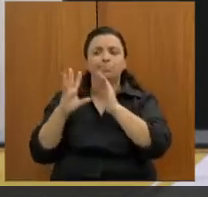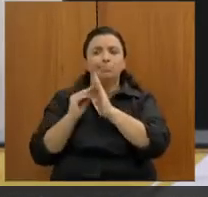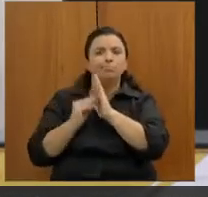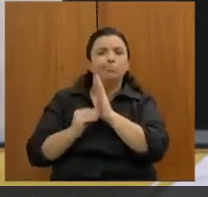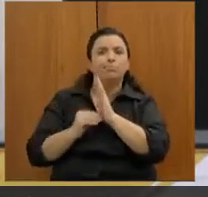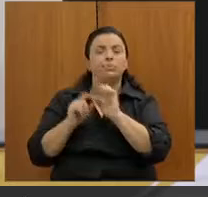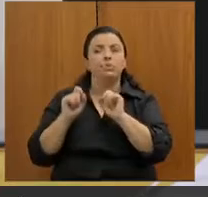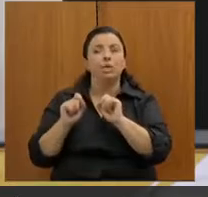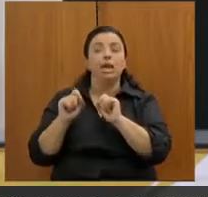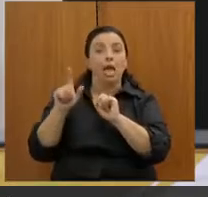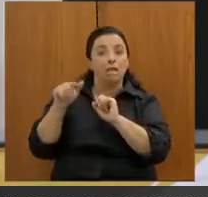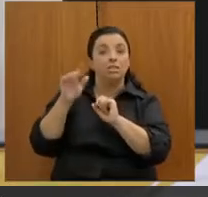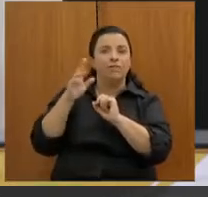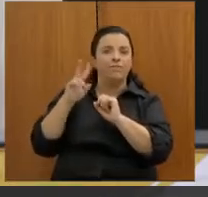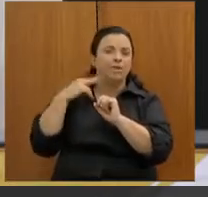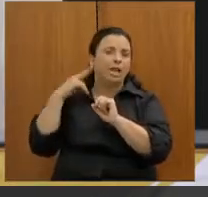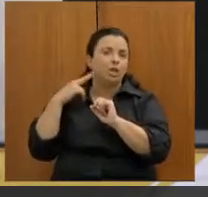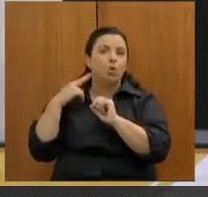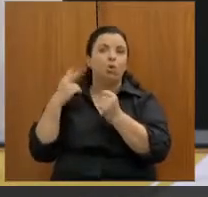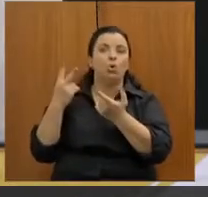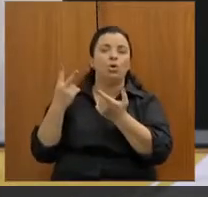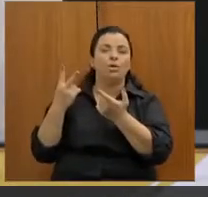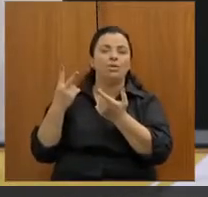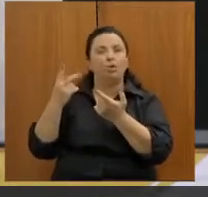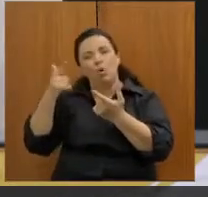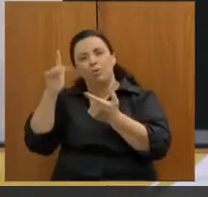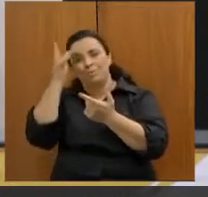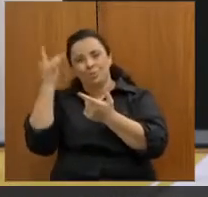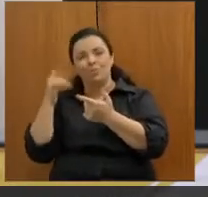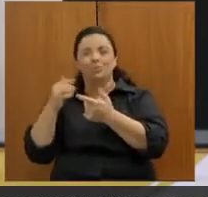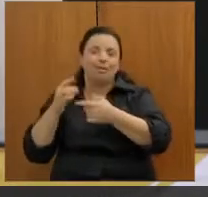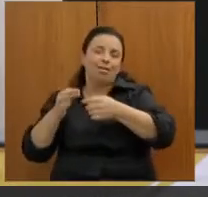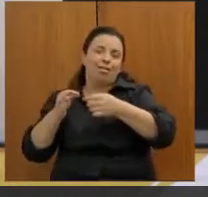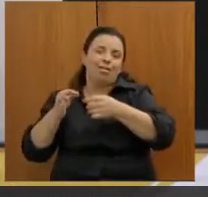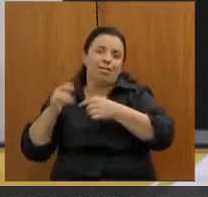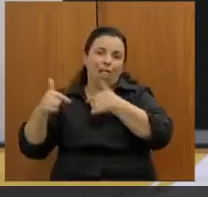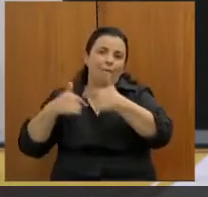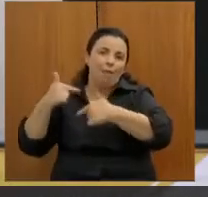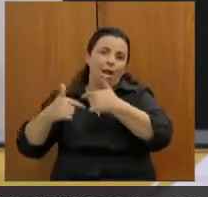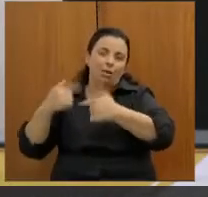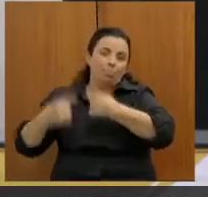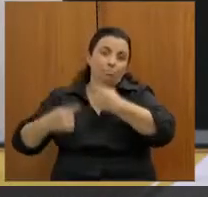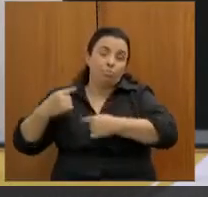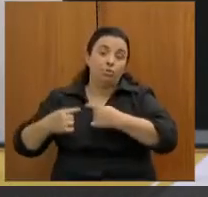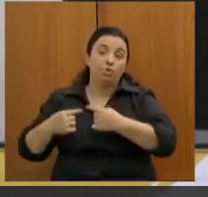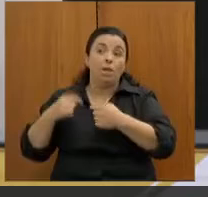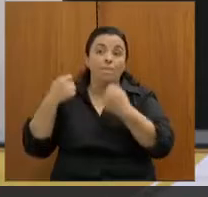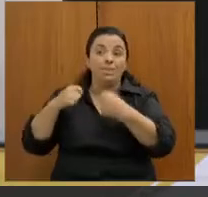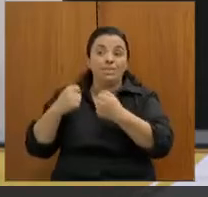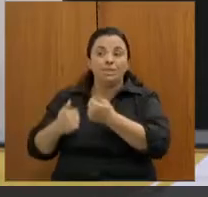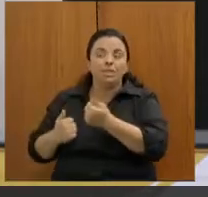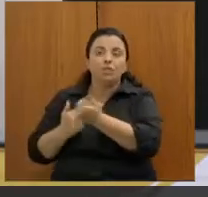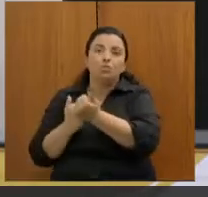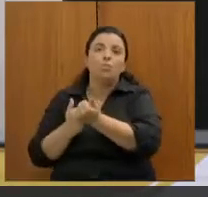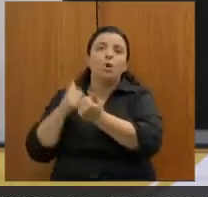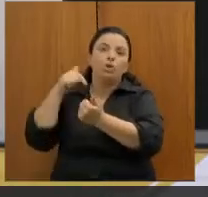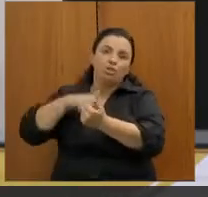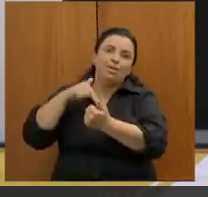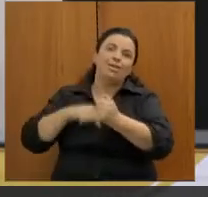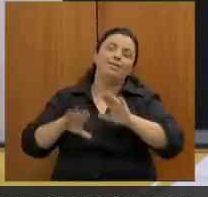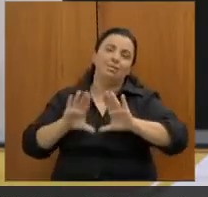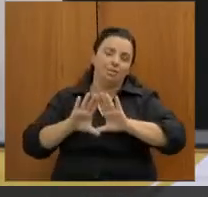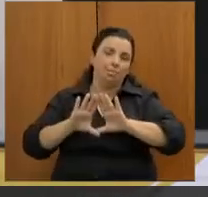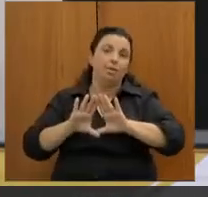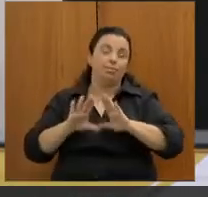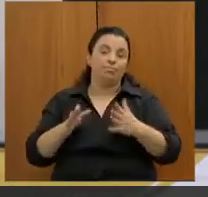municipais vereadoras precisam Desse nosso suporte aqui da Assembleia Legislativa de Minas grande maioria das